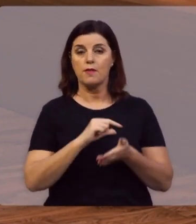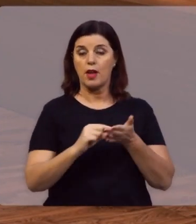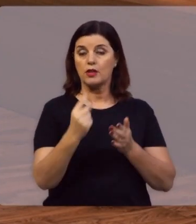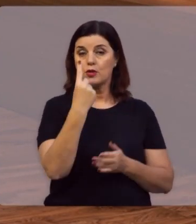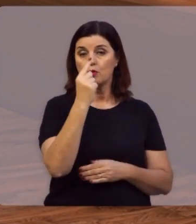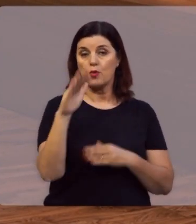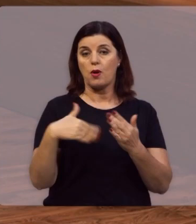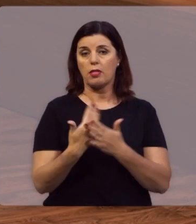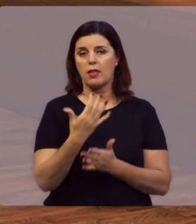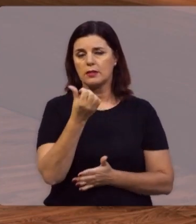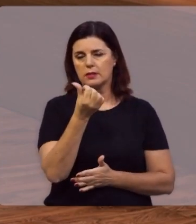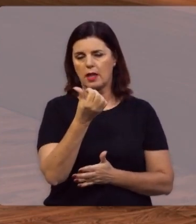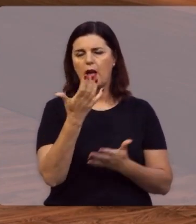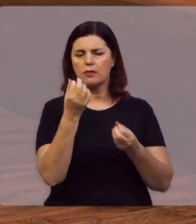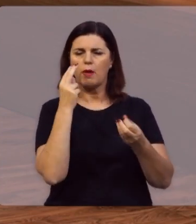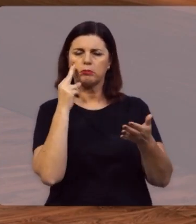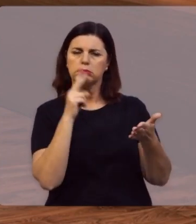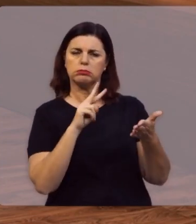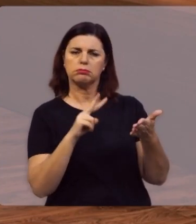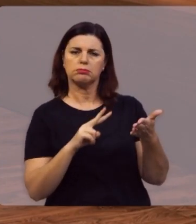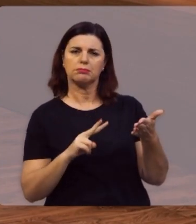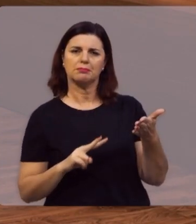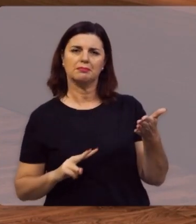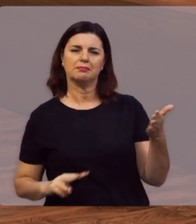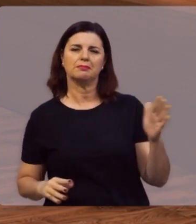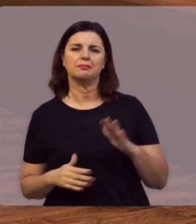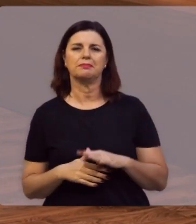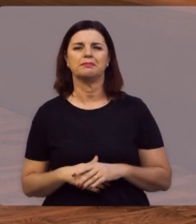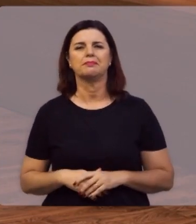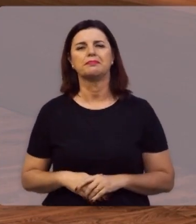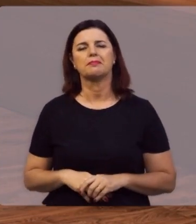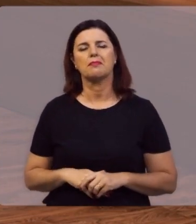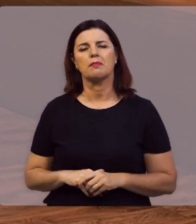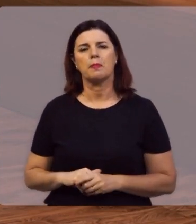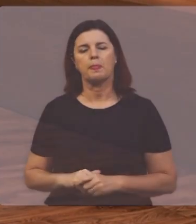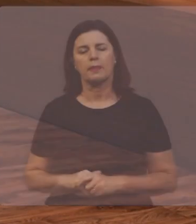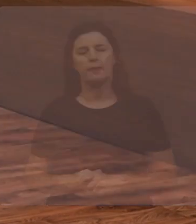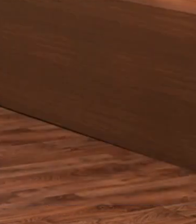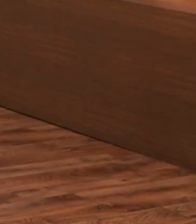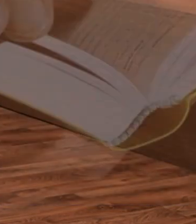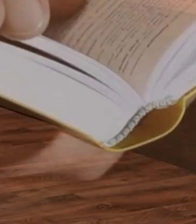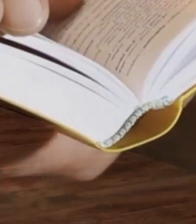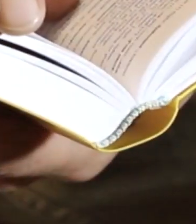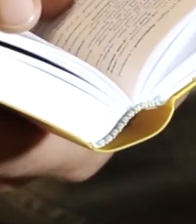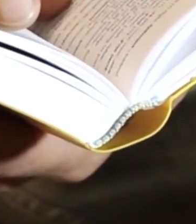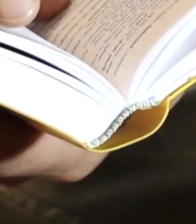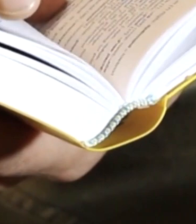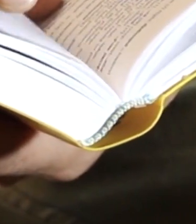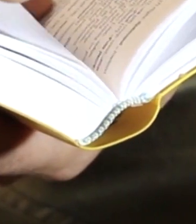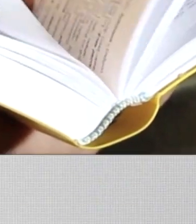versos de uma seis vamos ouvir a leitura do texto